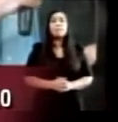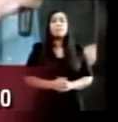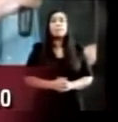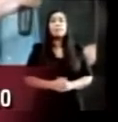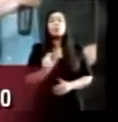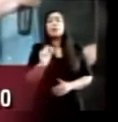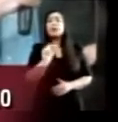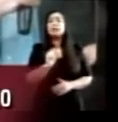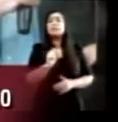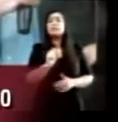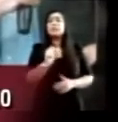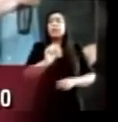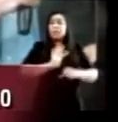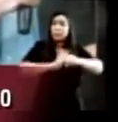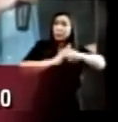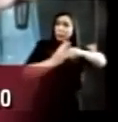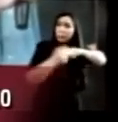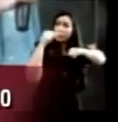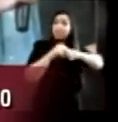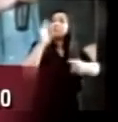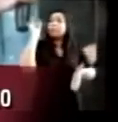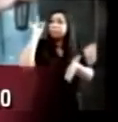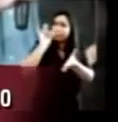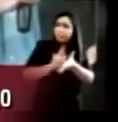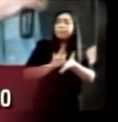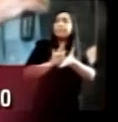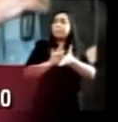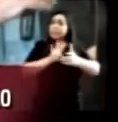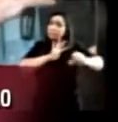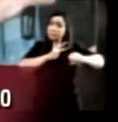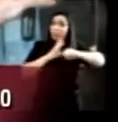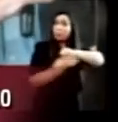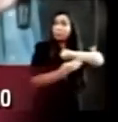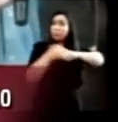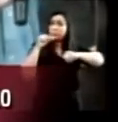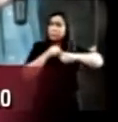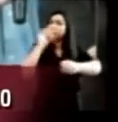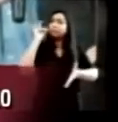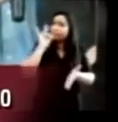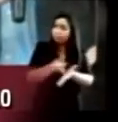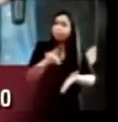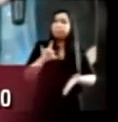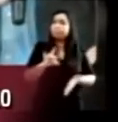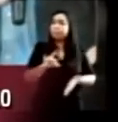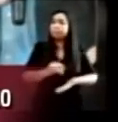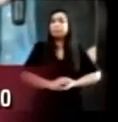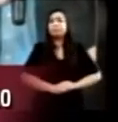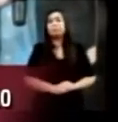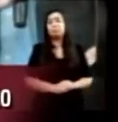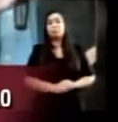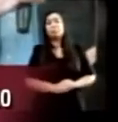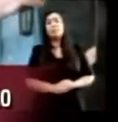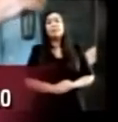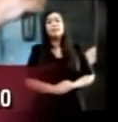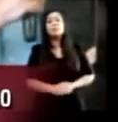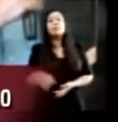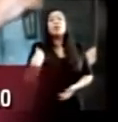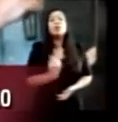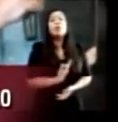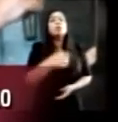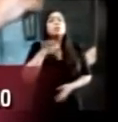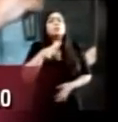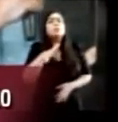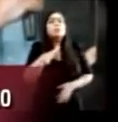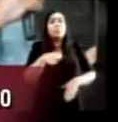casos confirmados de Covid-19. Esses são casos puramente confirmados. A nossa